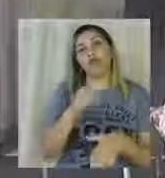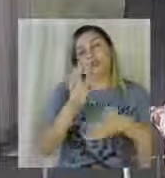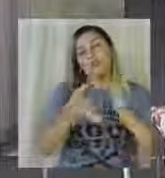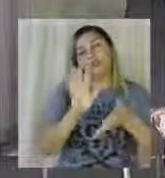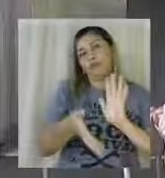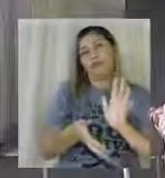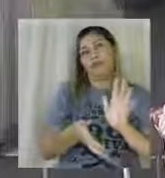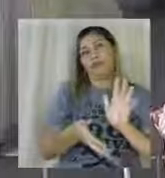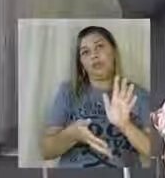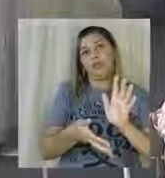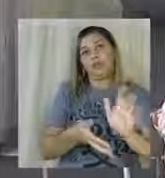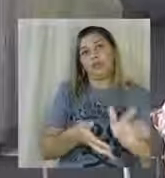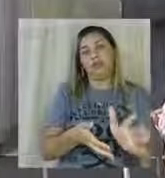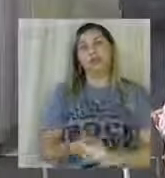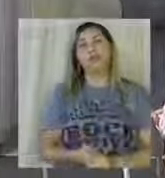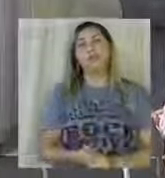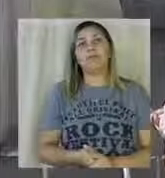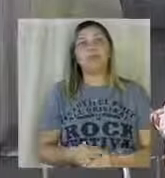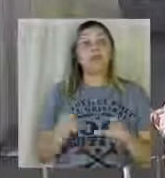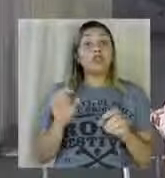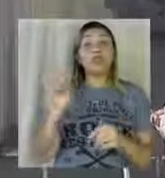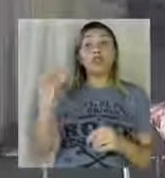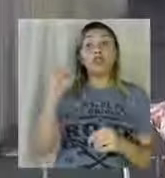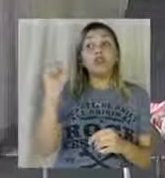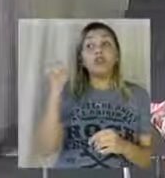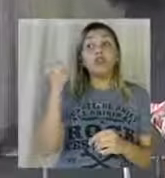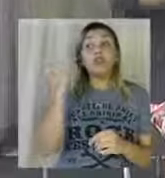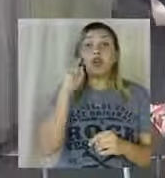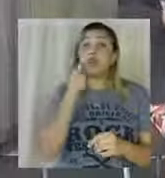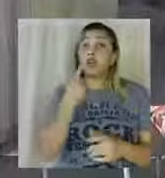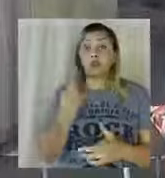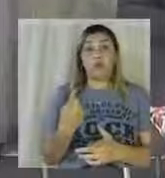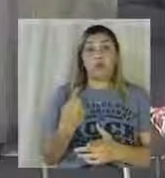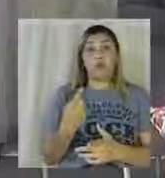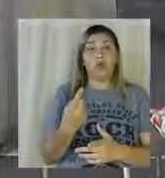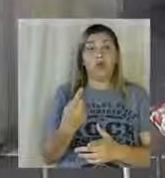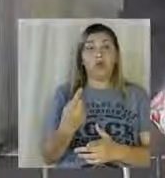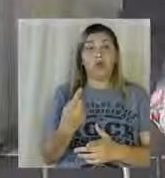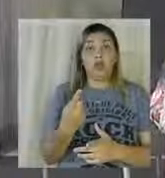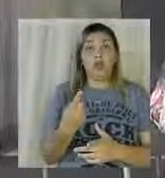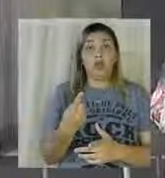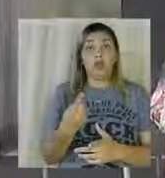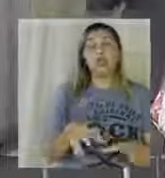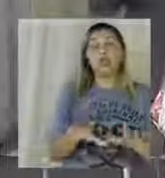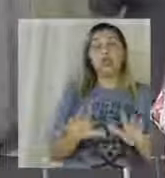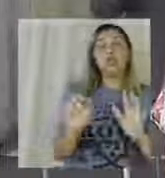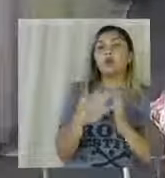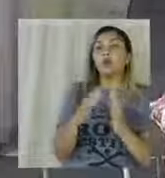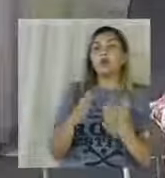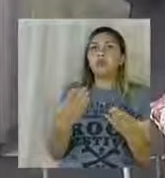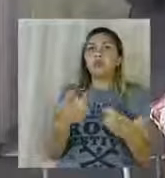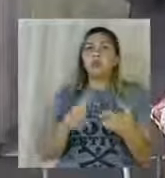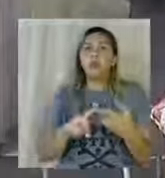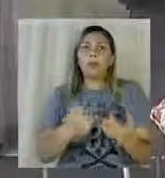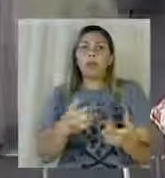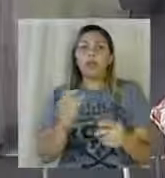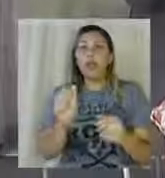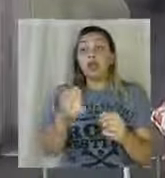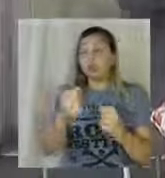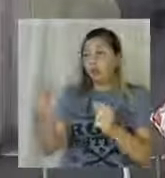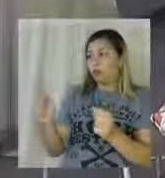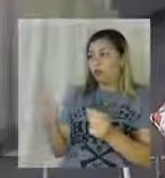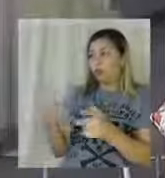dentro daquele espaço, dentro da escola. Que um funcionário feito um porteiro, quando for abrir a porta, diga: oi,